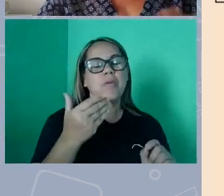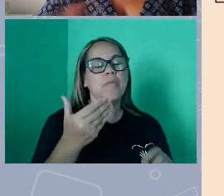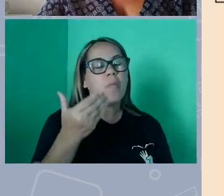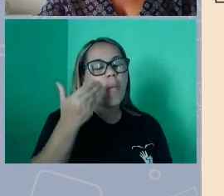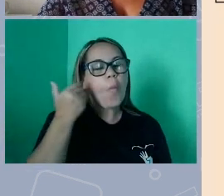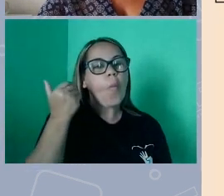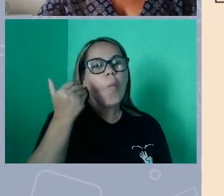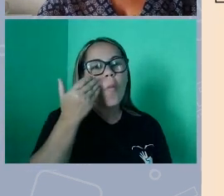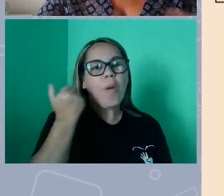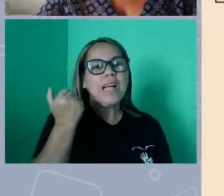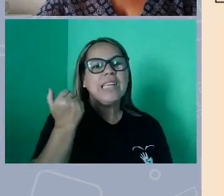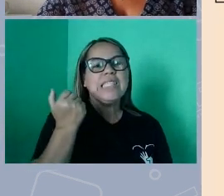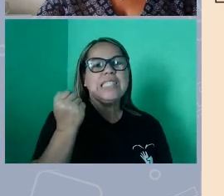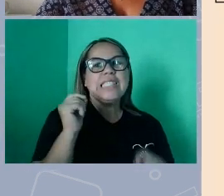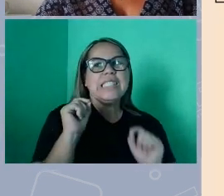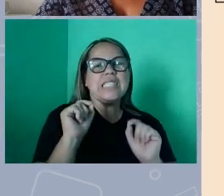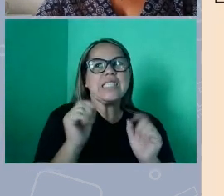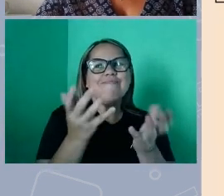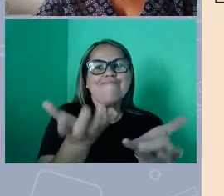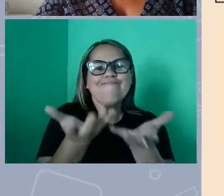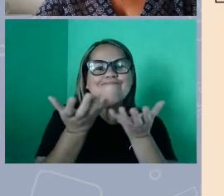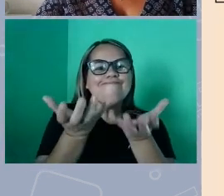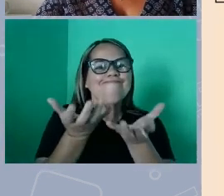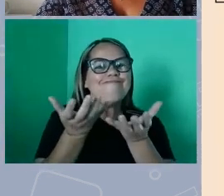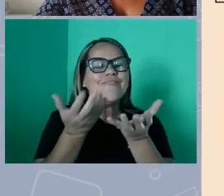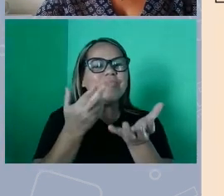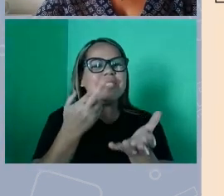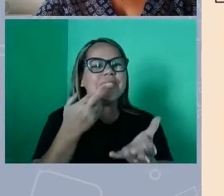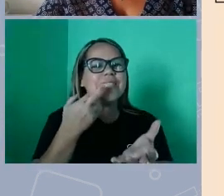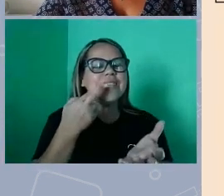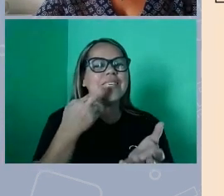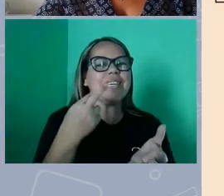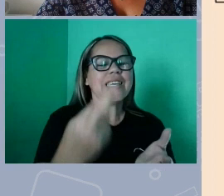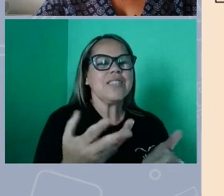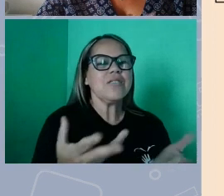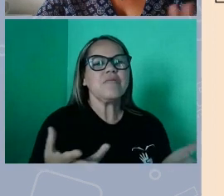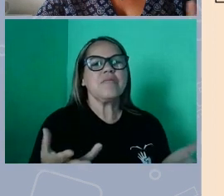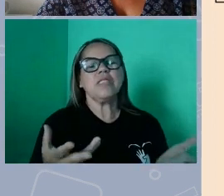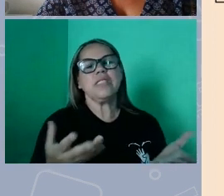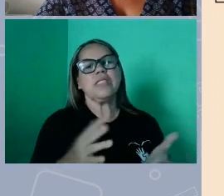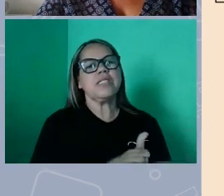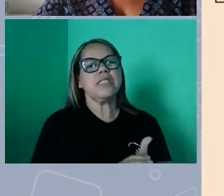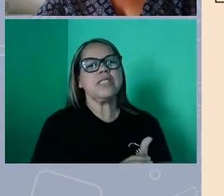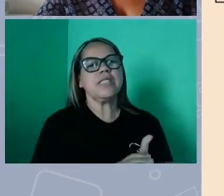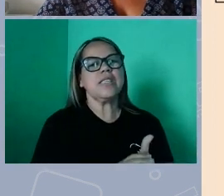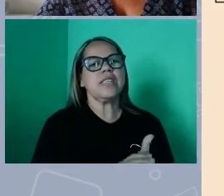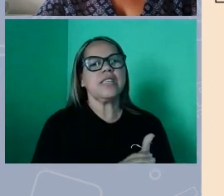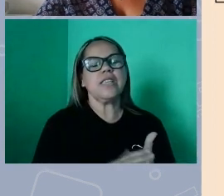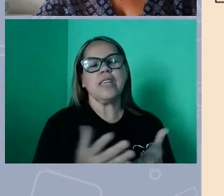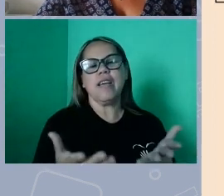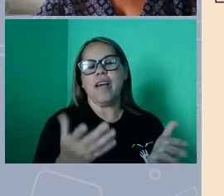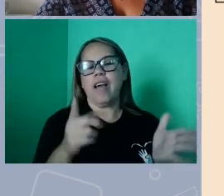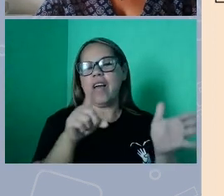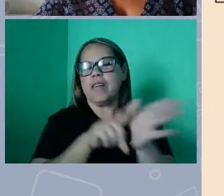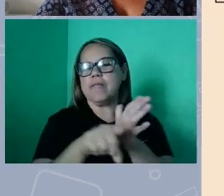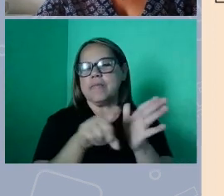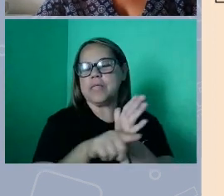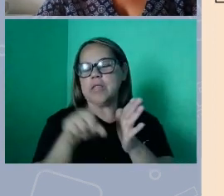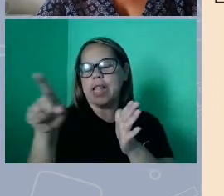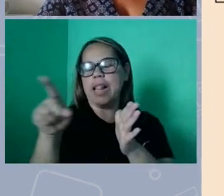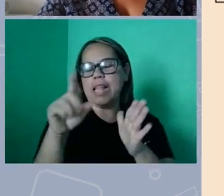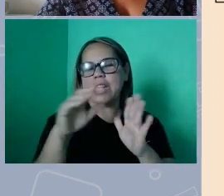visando responder a questão em relação ao princípio filosófico da escola alemã